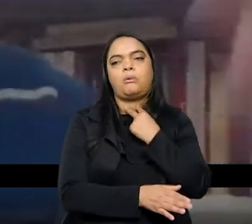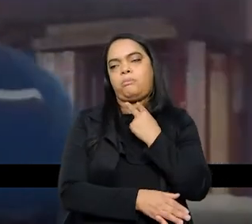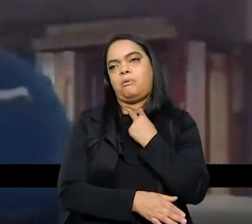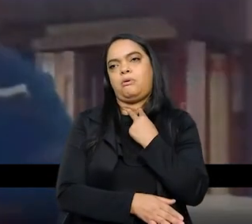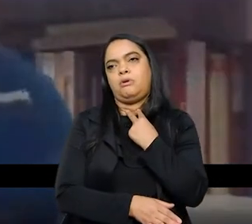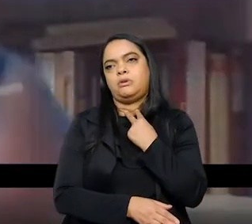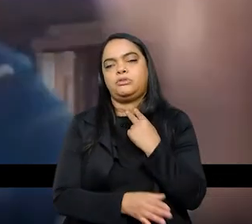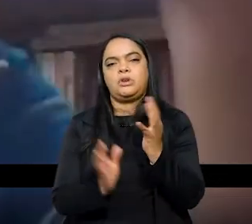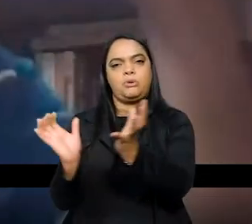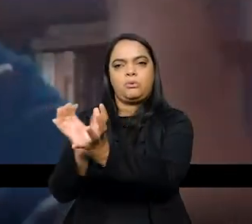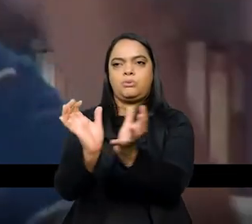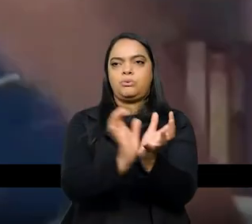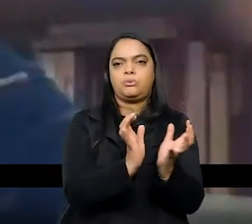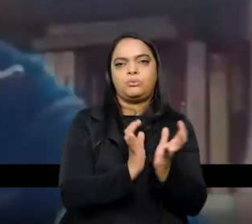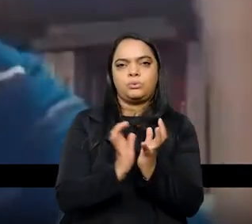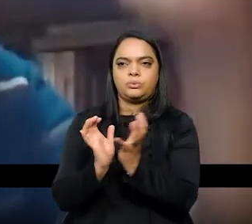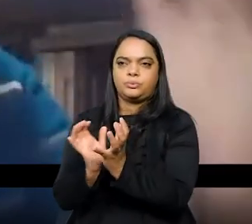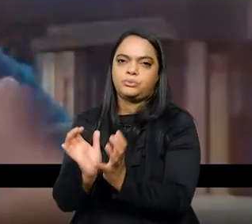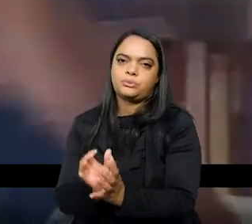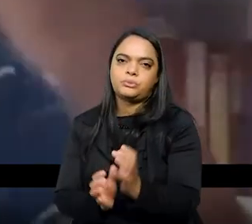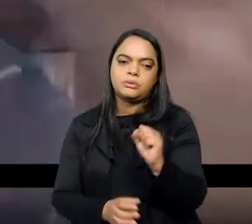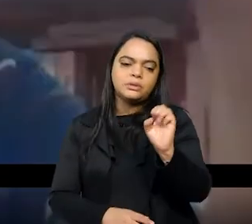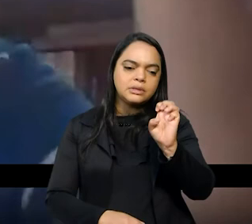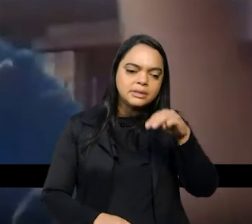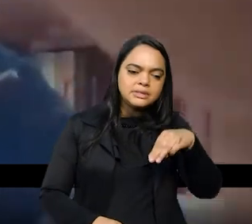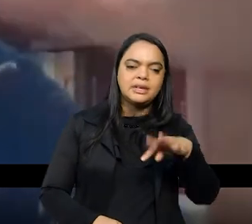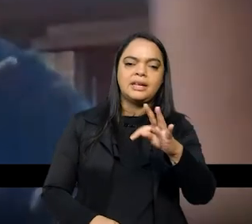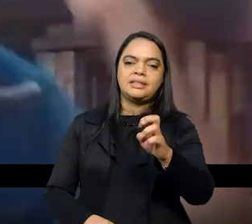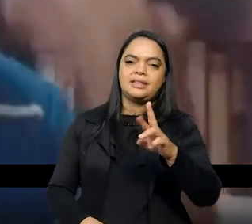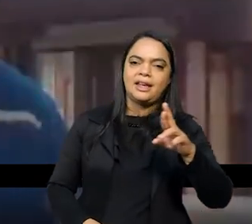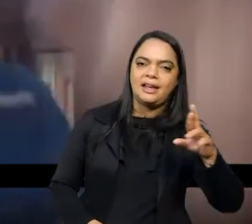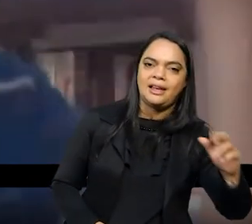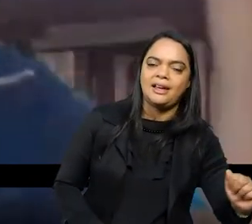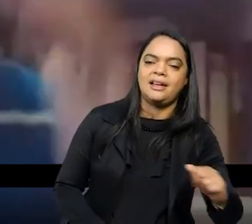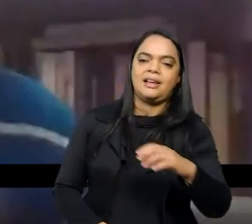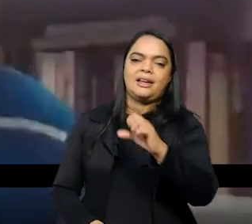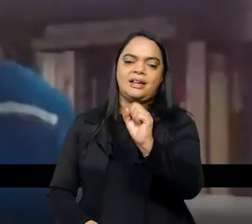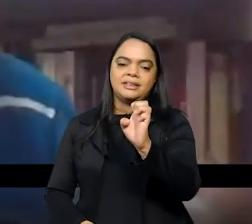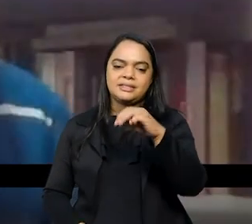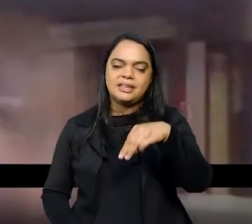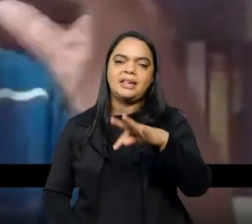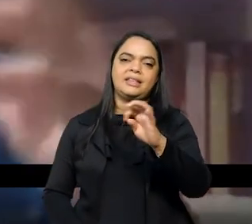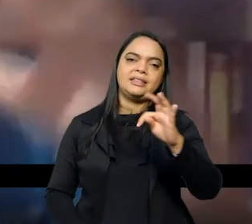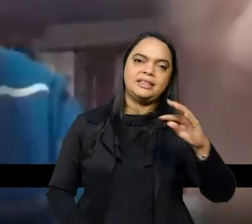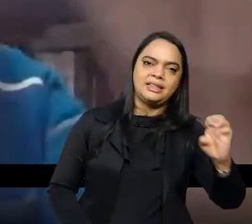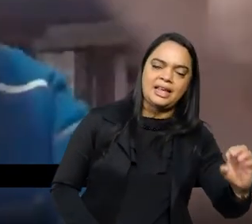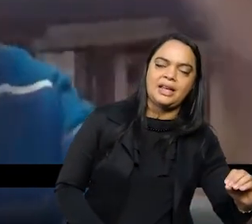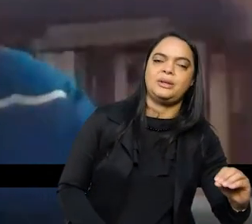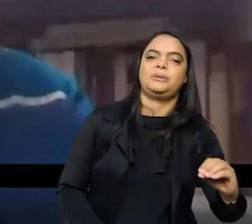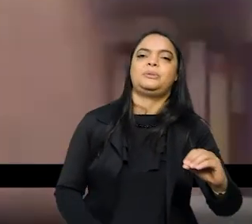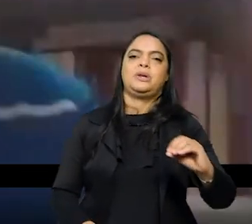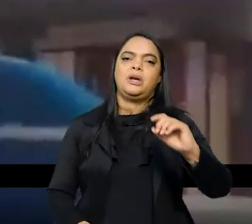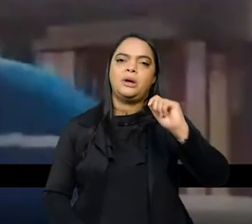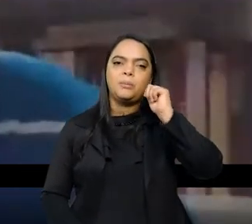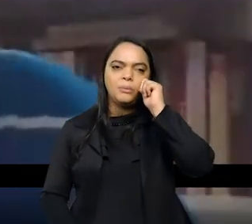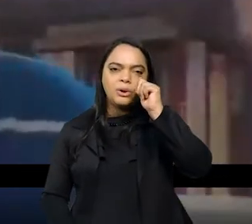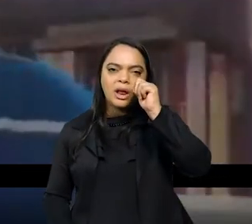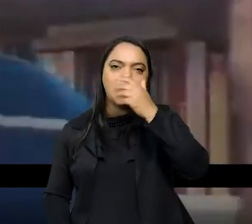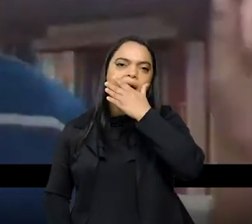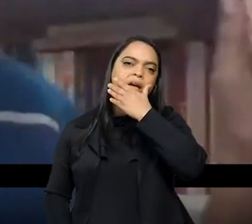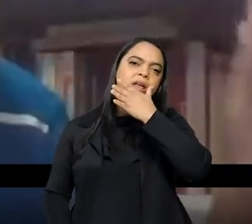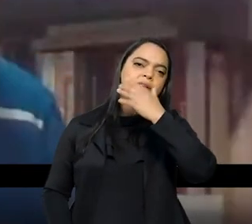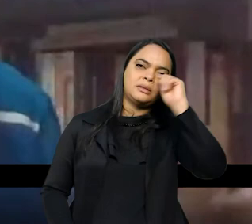aí de sem terra e sem teto, negros, negras, mulheres, esses descamisados, que eu não quero que